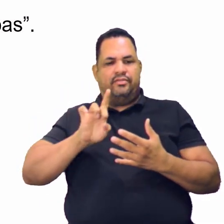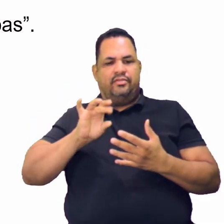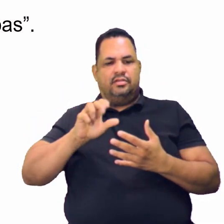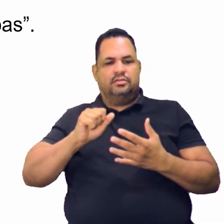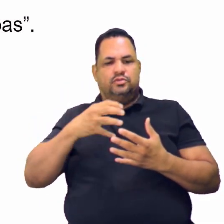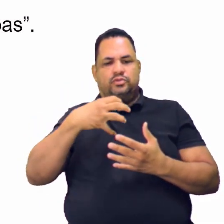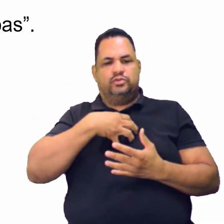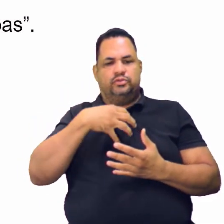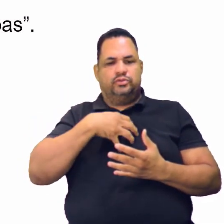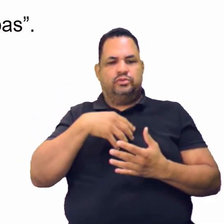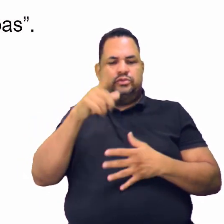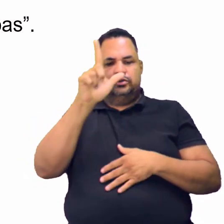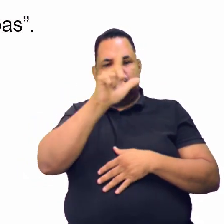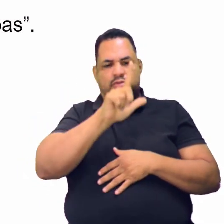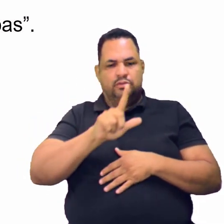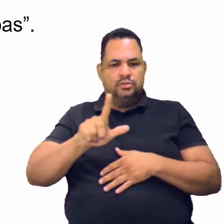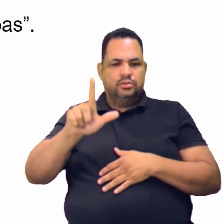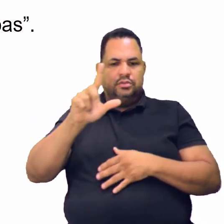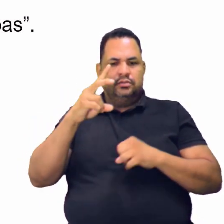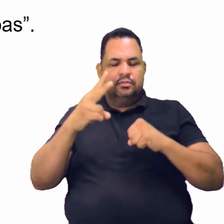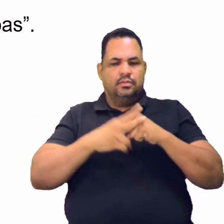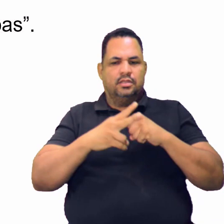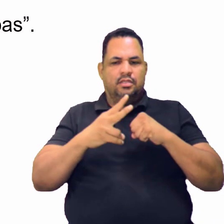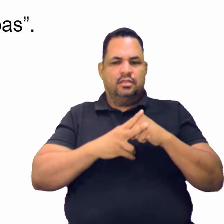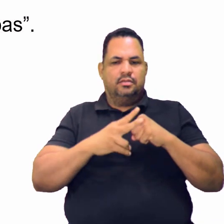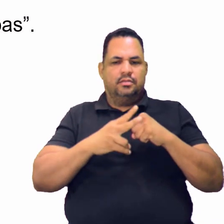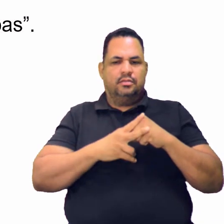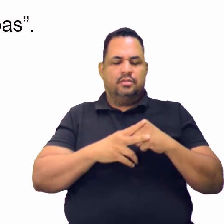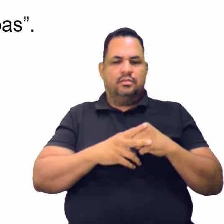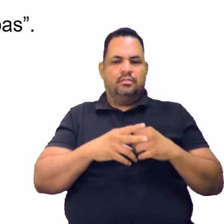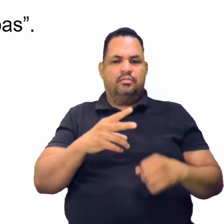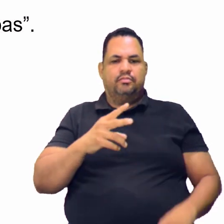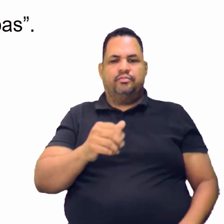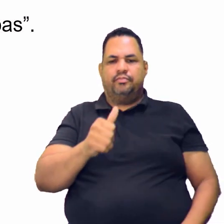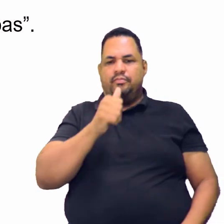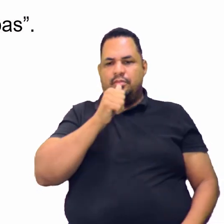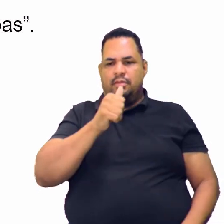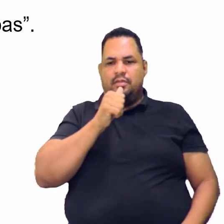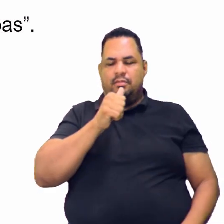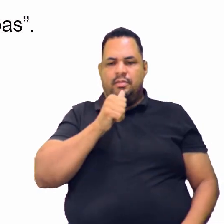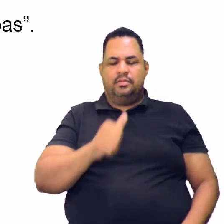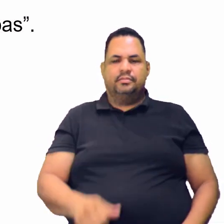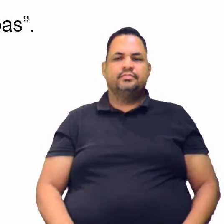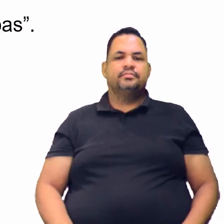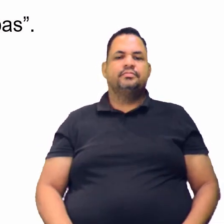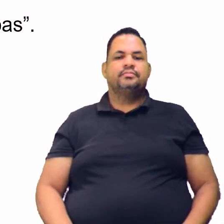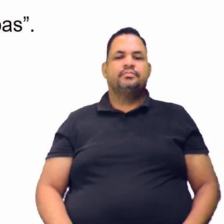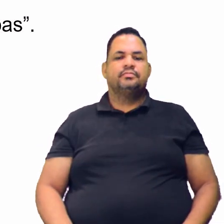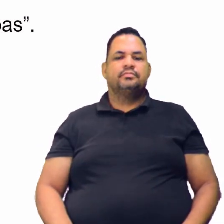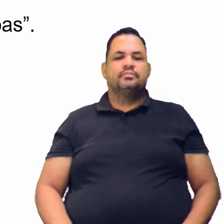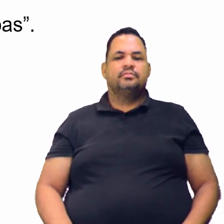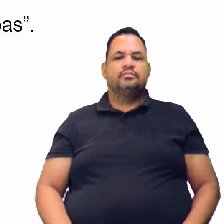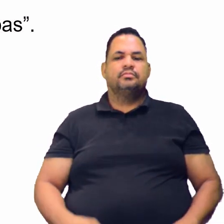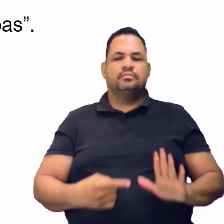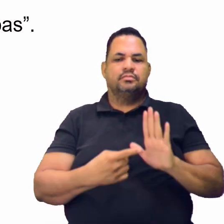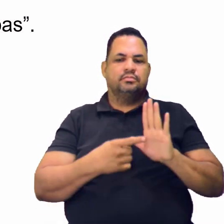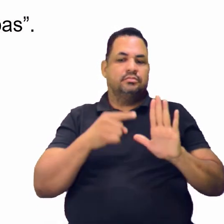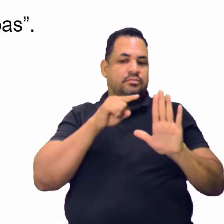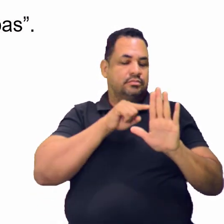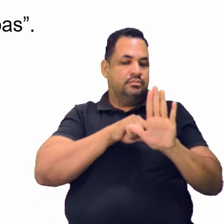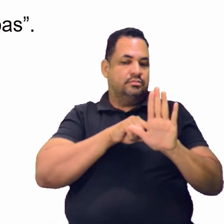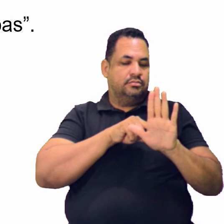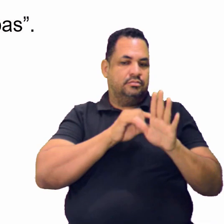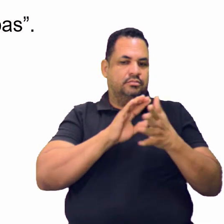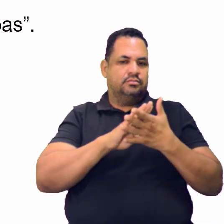literal do verbo beber. Sentido literal no sentido denotativo mesmo, tá?